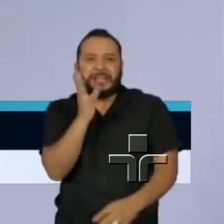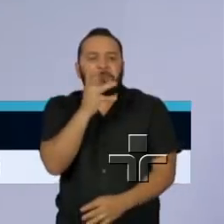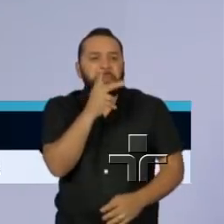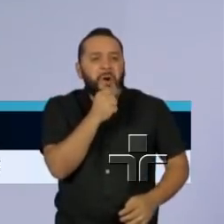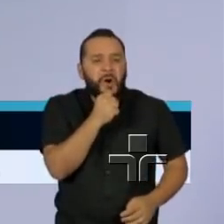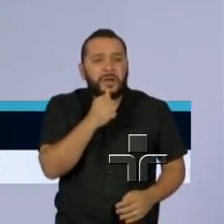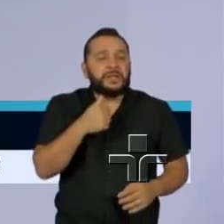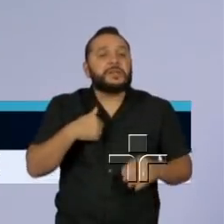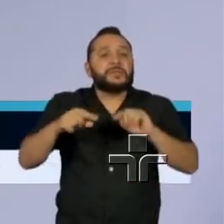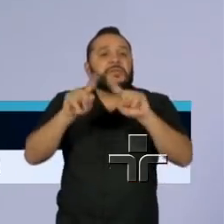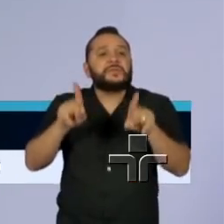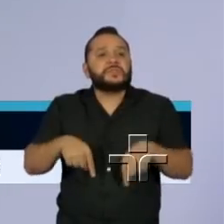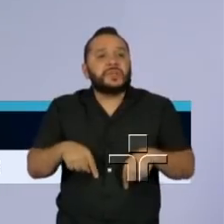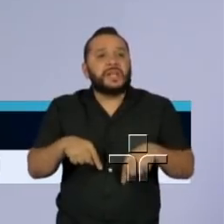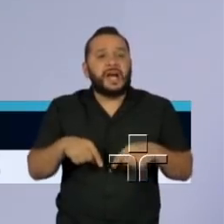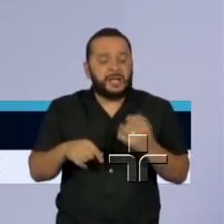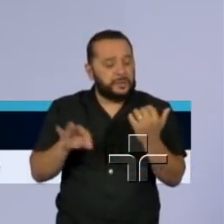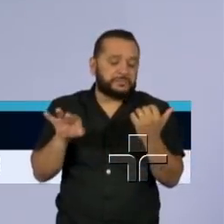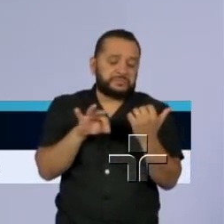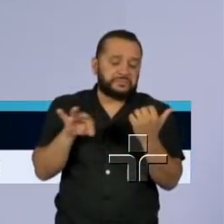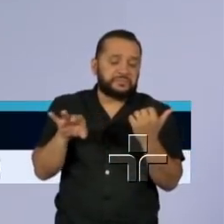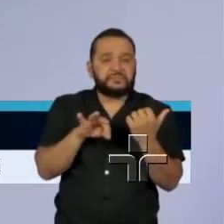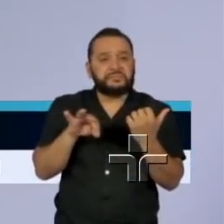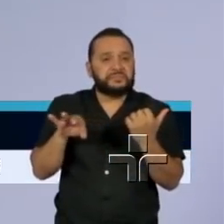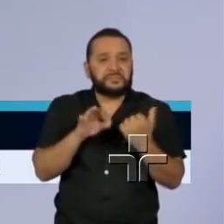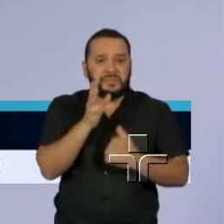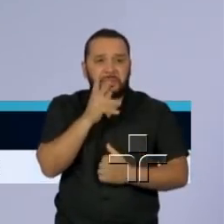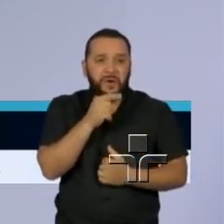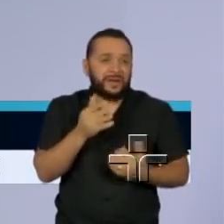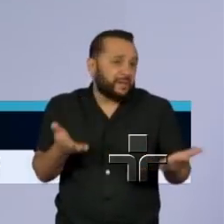quanto tempo levava para que fosse atendido. É